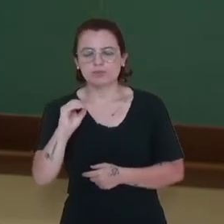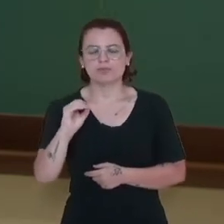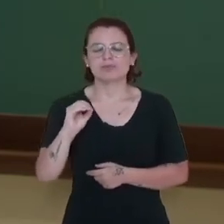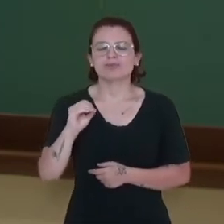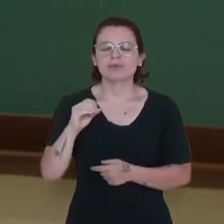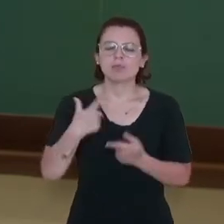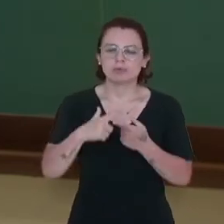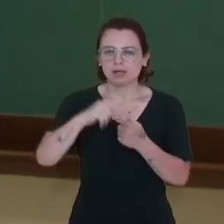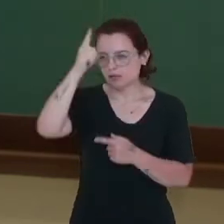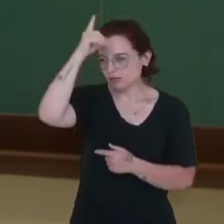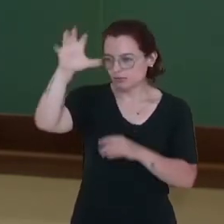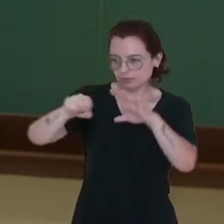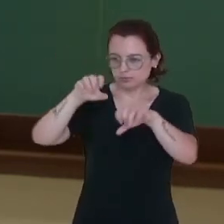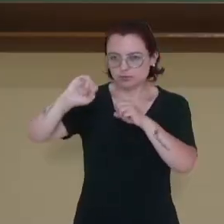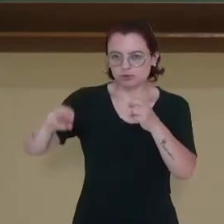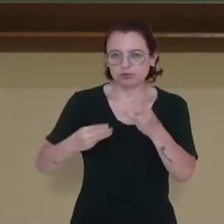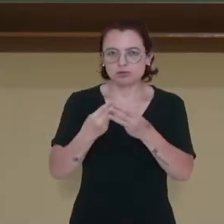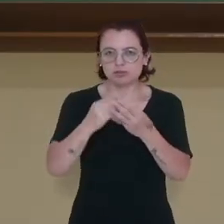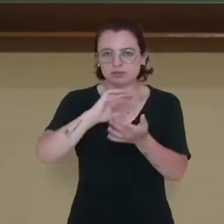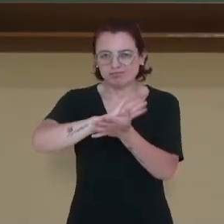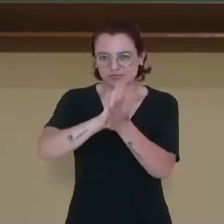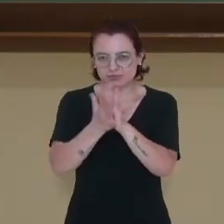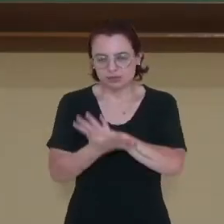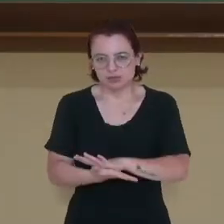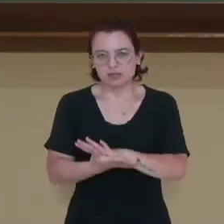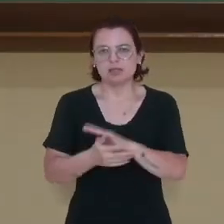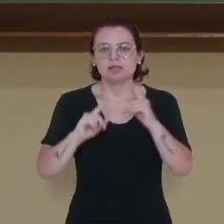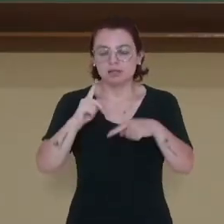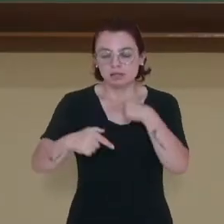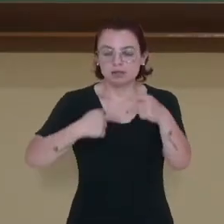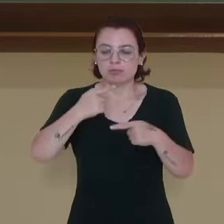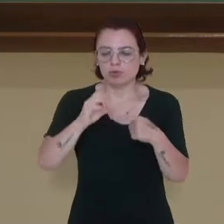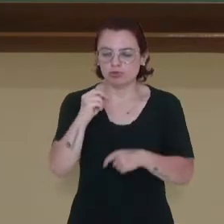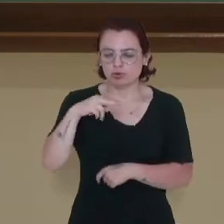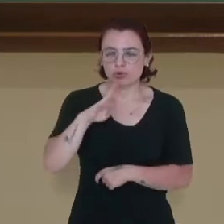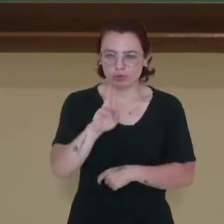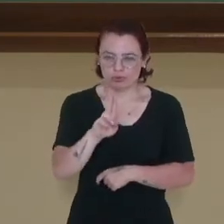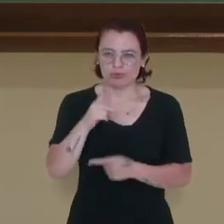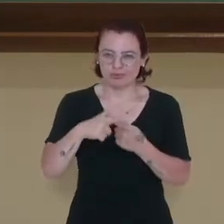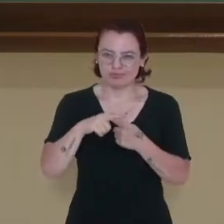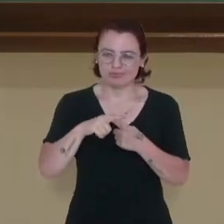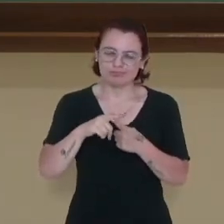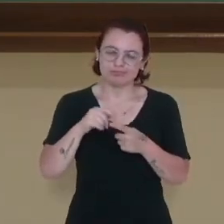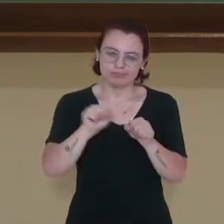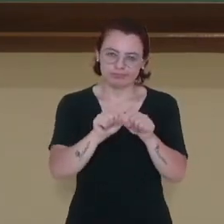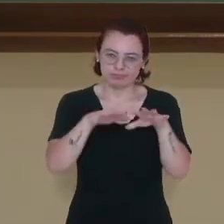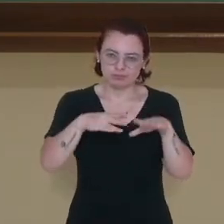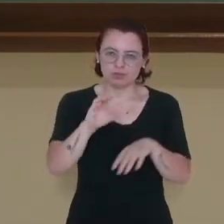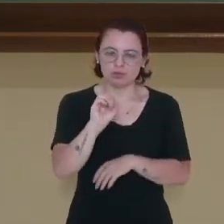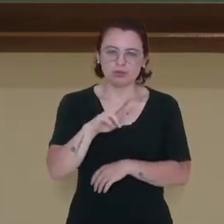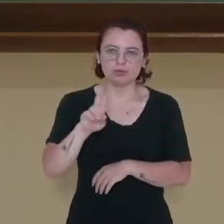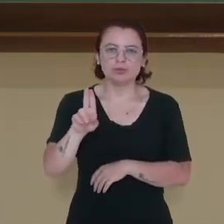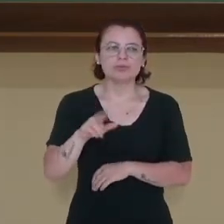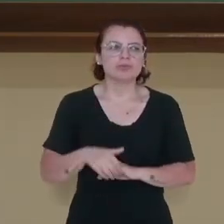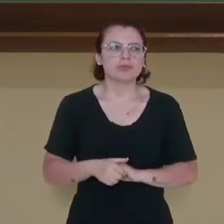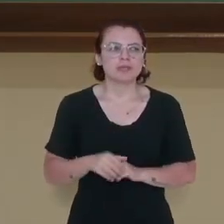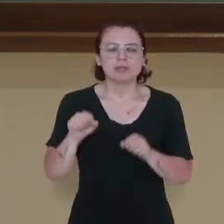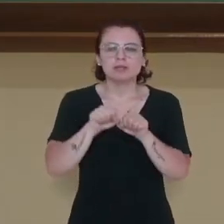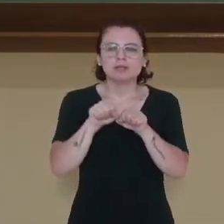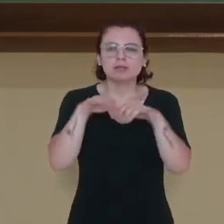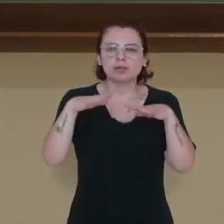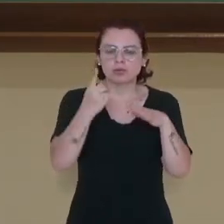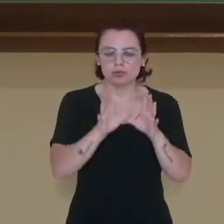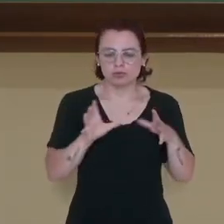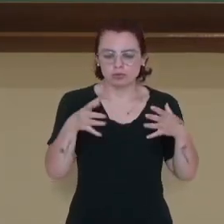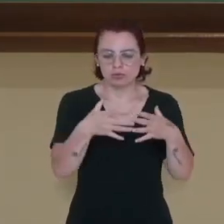nazista. E depois, então, a ONU, recém-estabelecida, a Organização das Nações Unidas, criou, então,